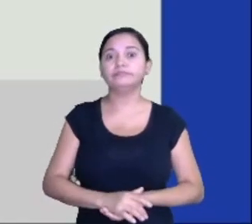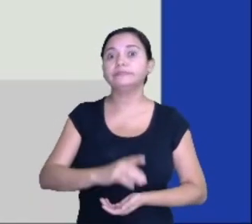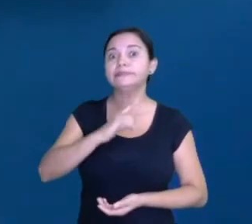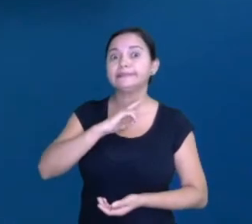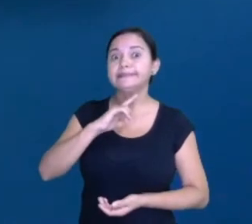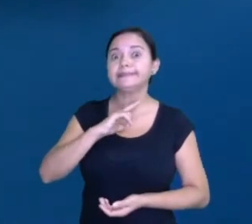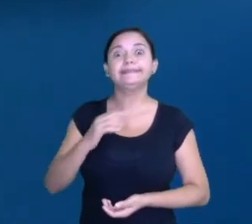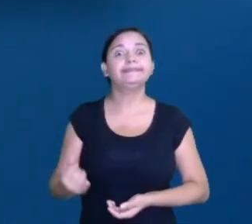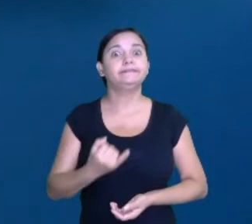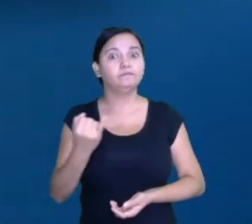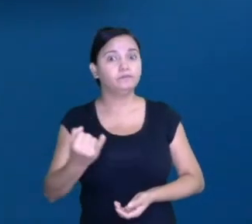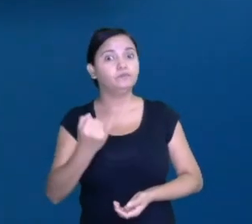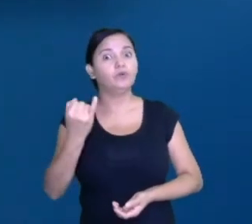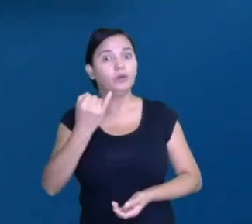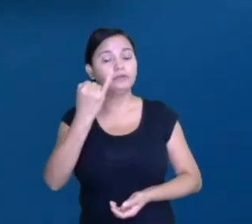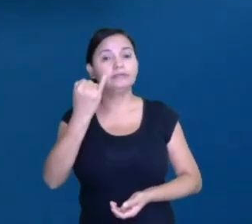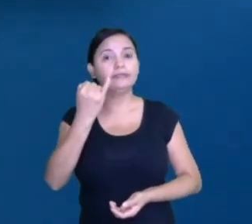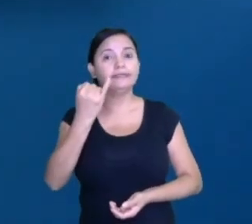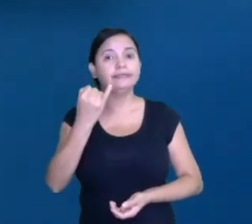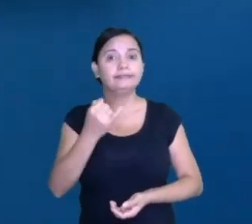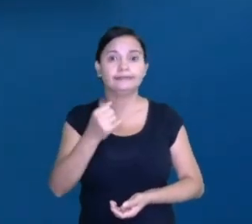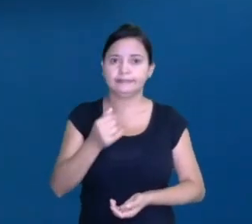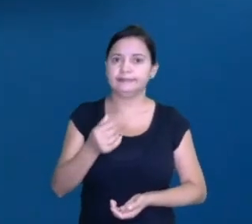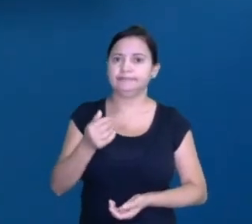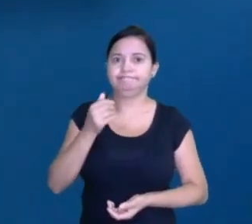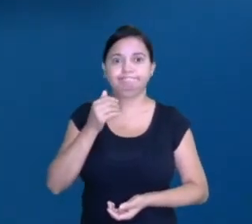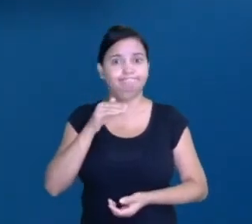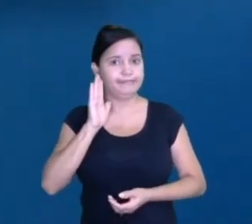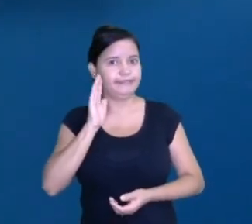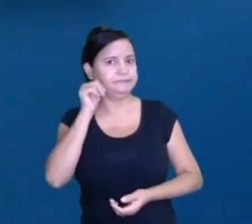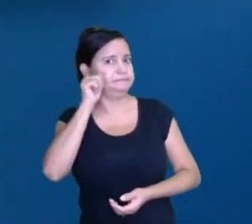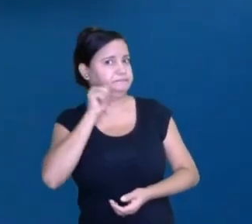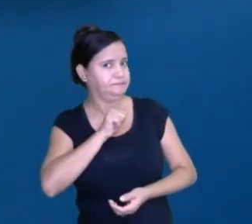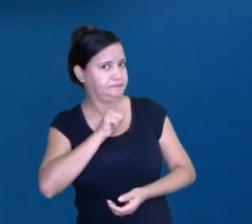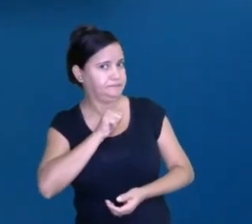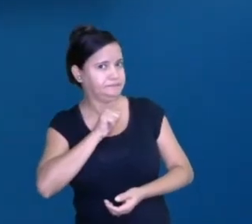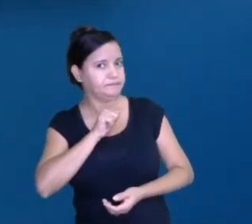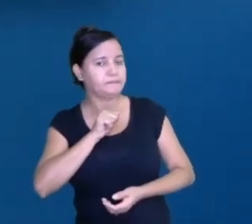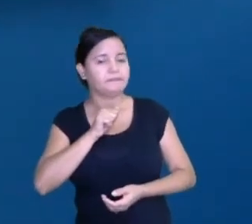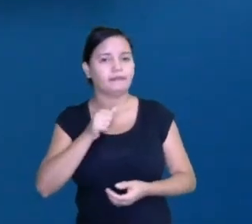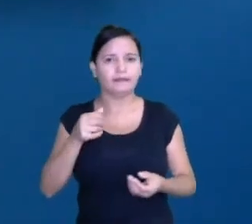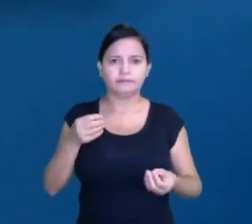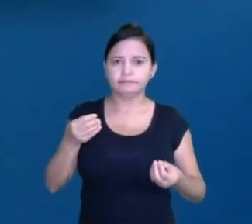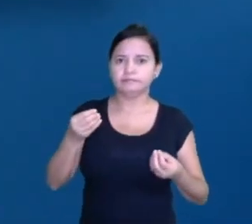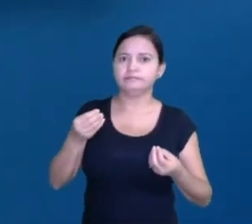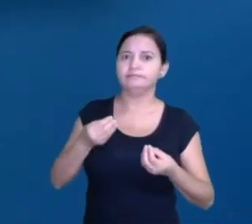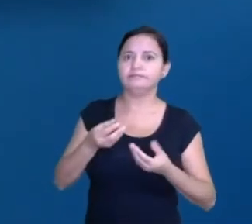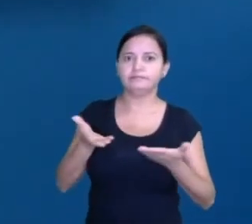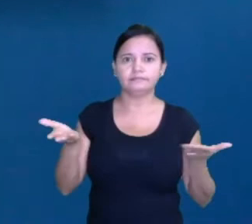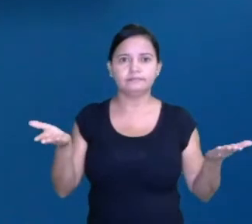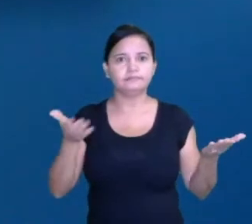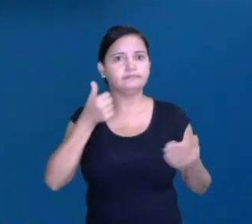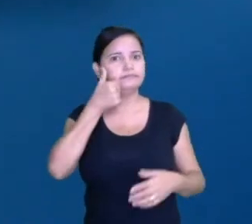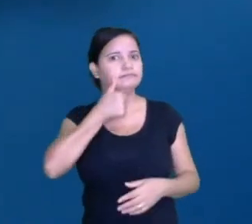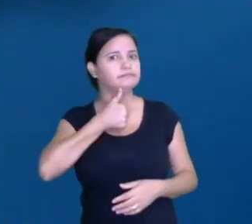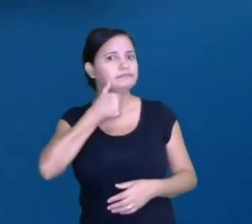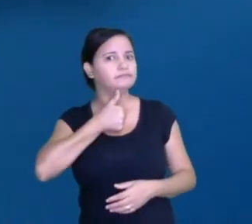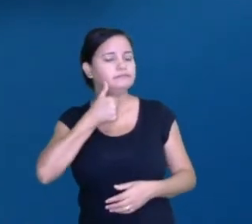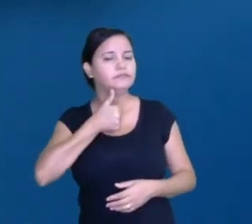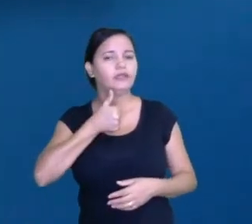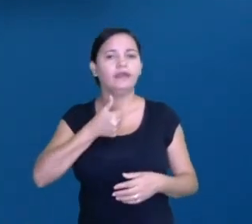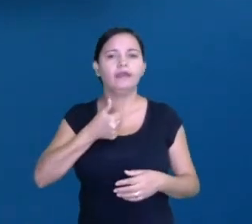importância singular para a emancipação feminina. Para dar à mulher a capacidade dela